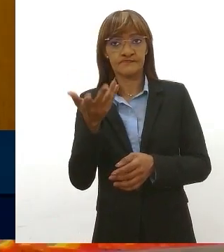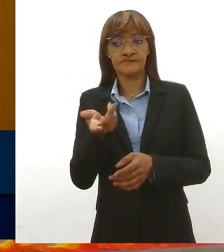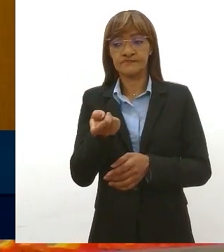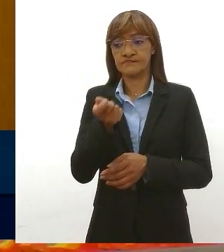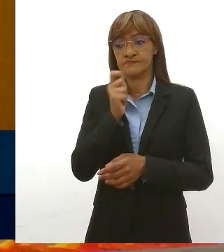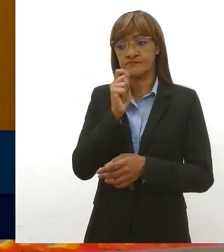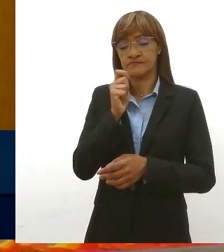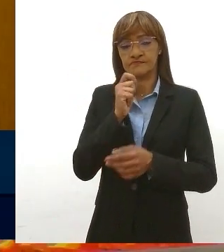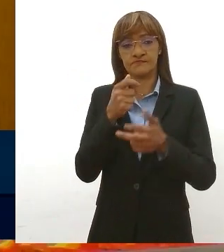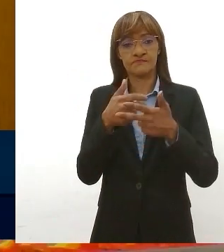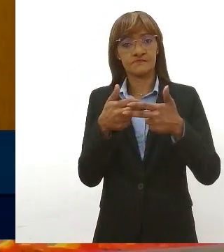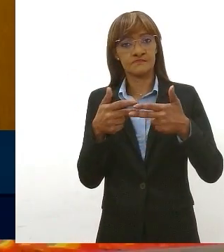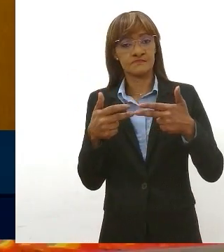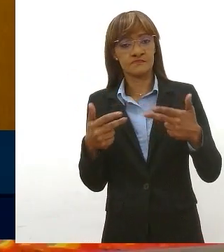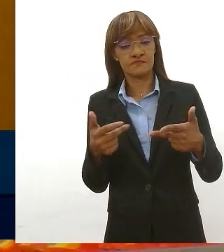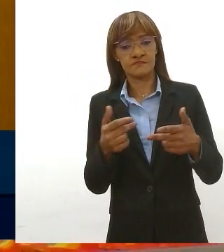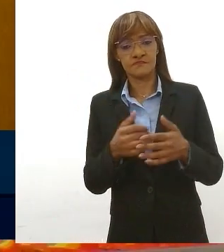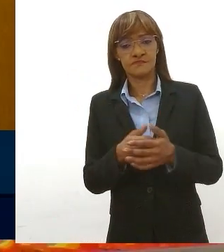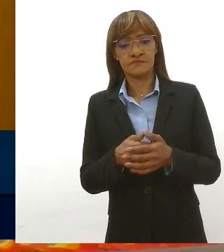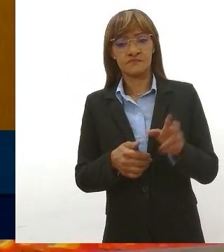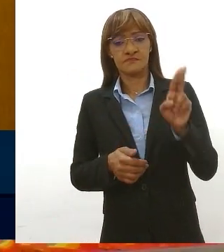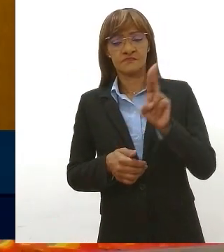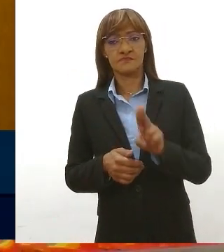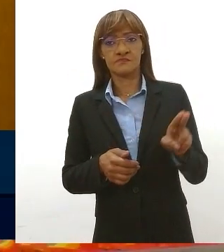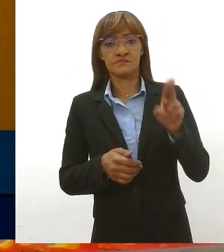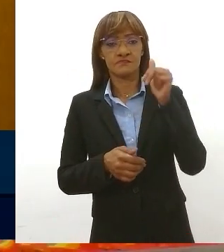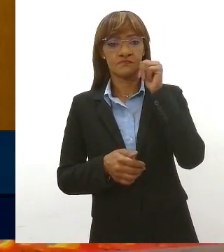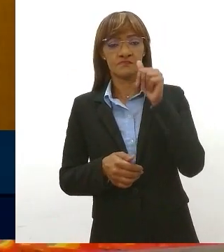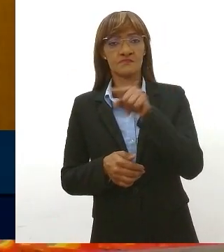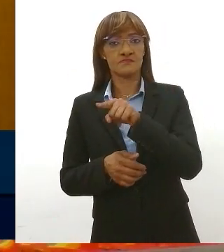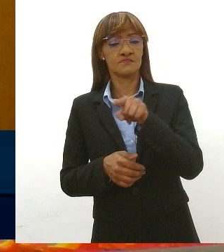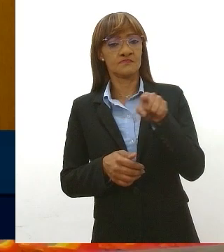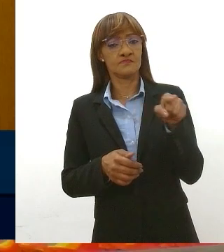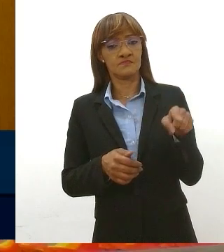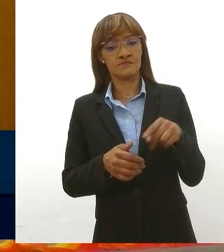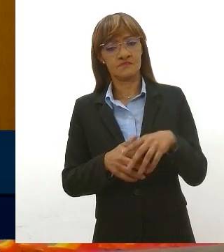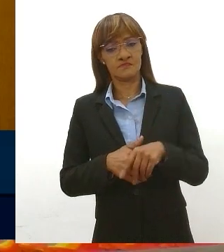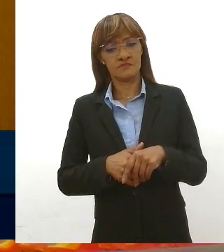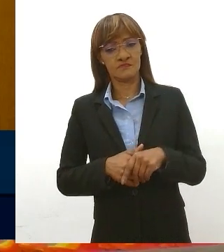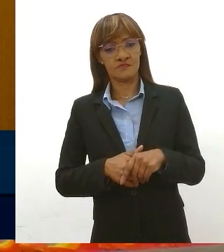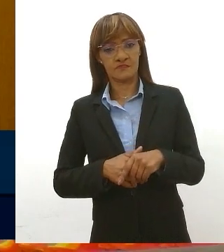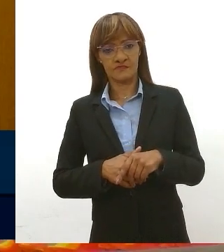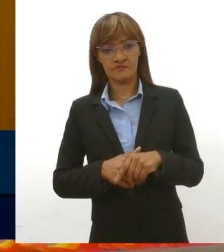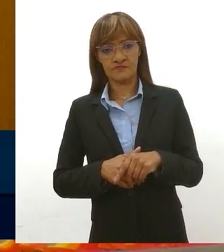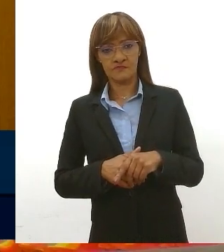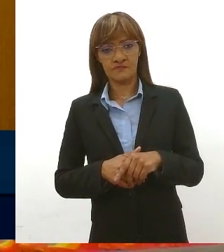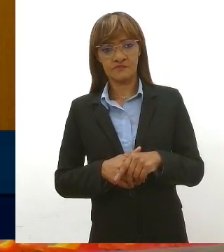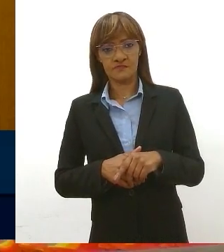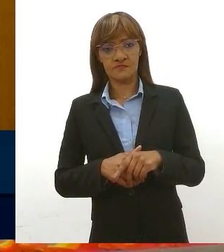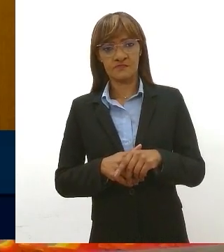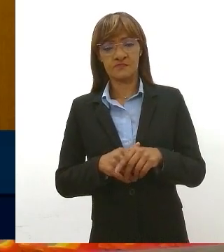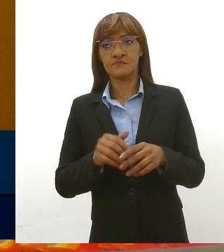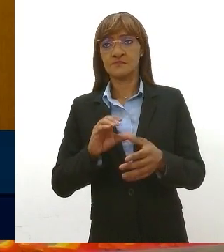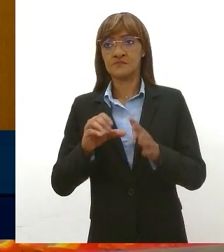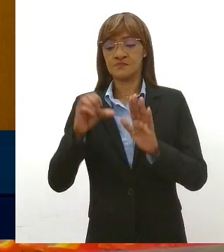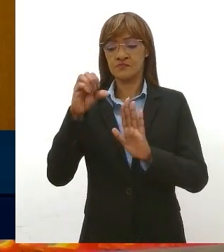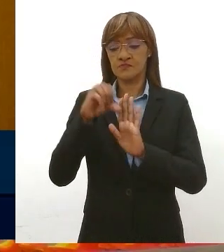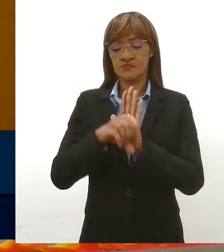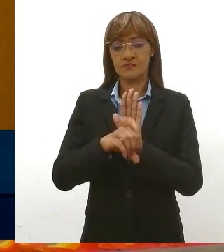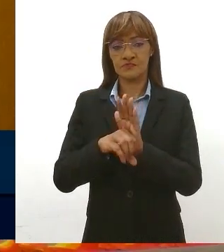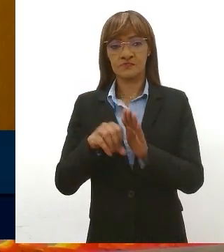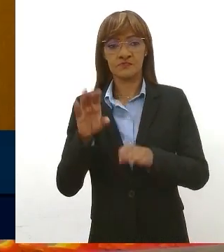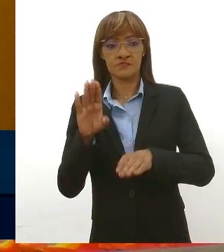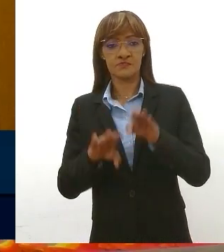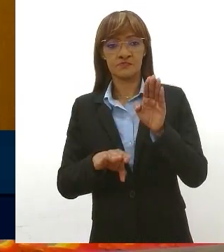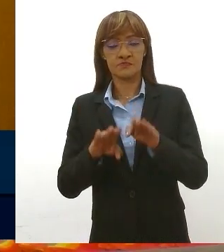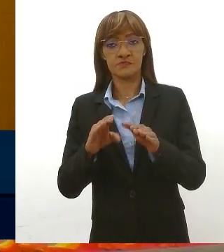mulheres, né, para envolver, né, nos seus crimes, e elas, né, muitas das vezes acabam sendo